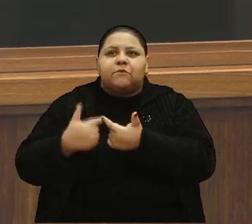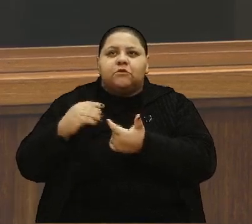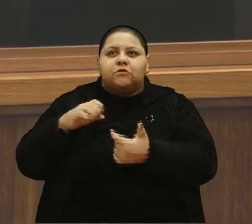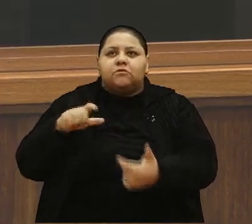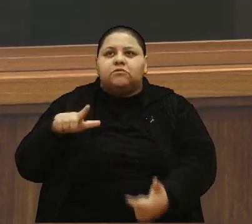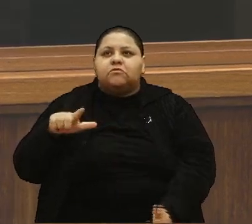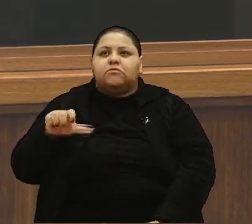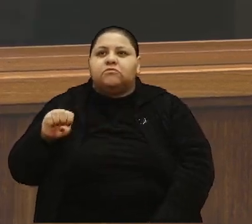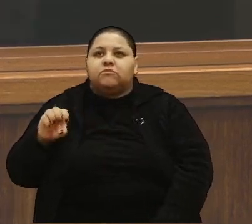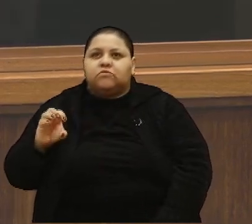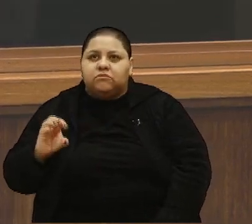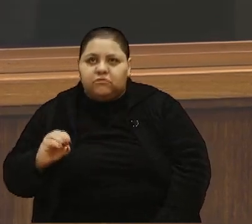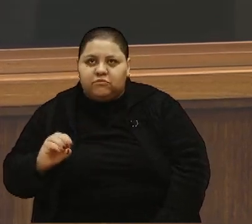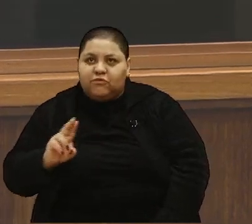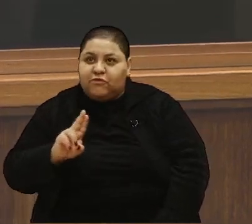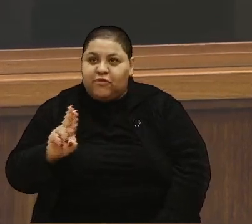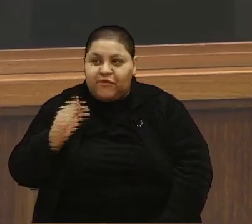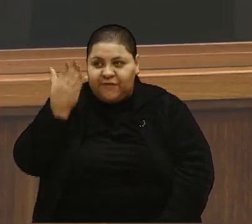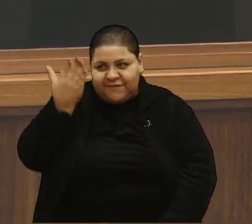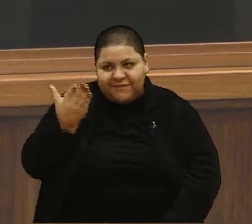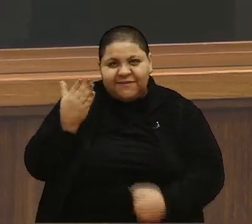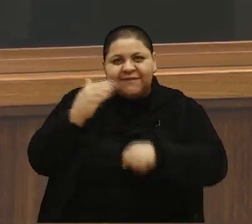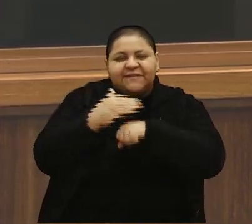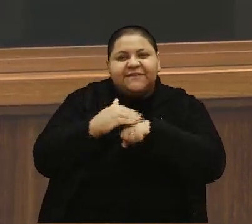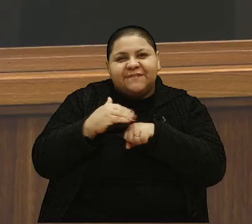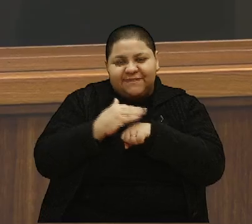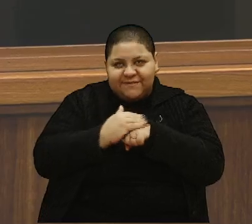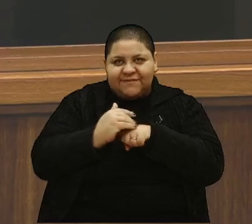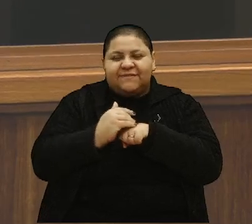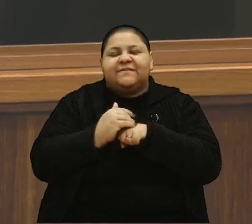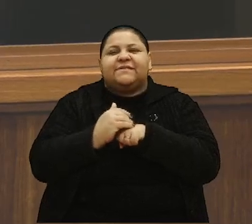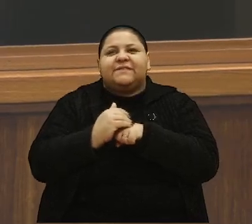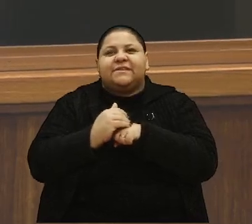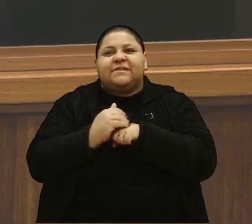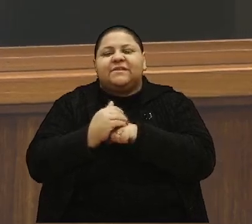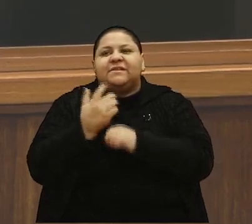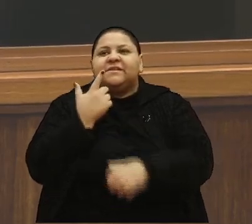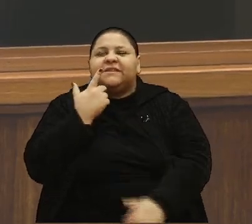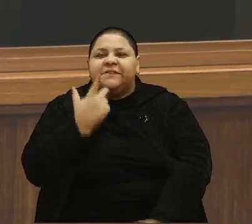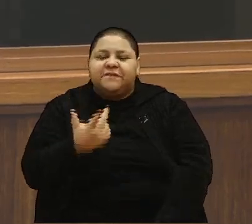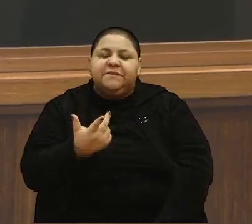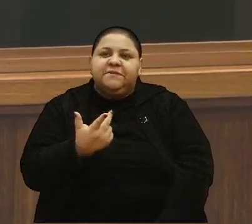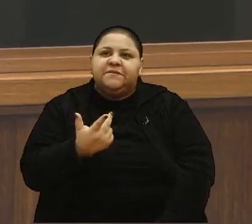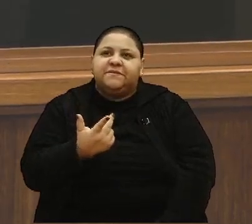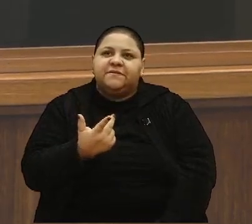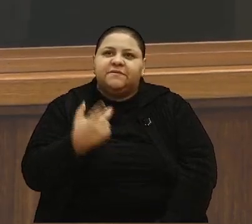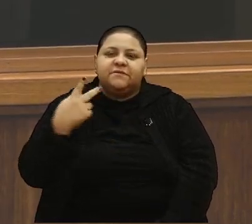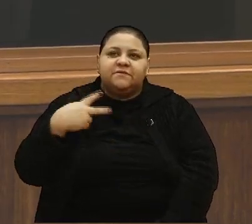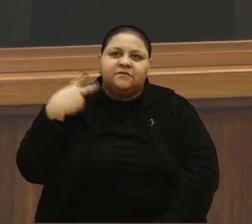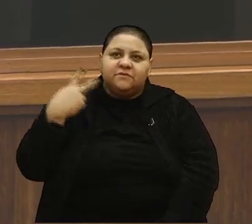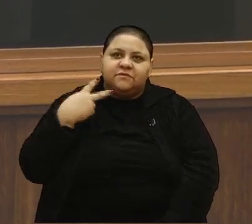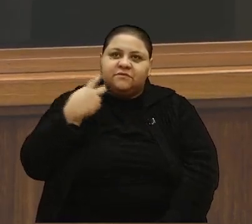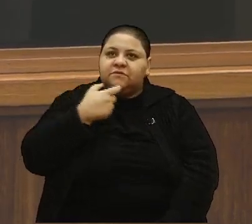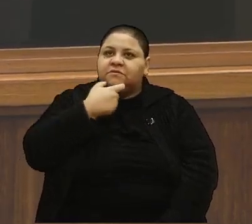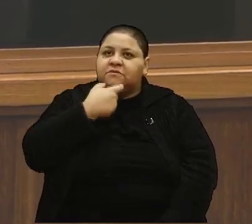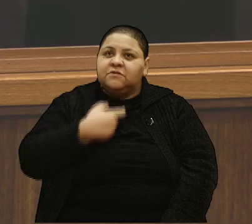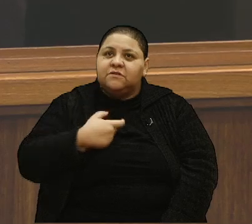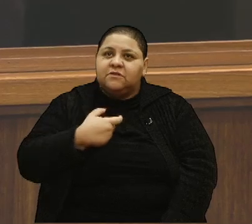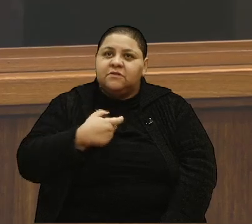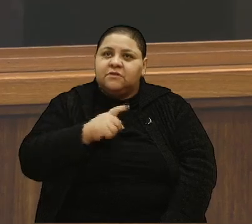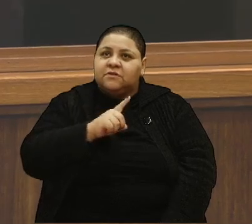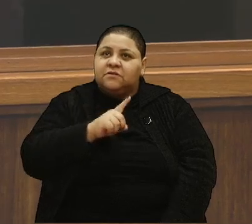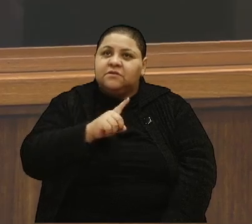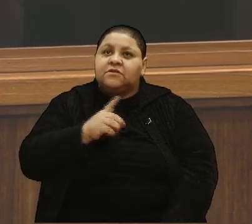vou te chamar assim carinhosamente, e quero dizer, vereador Cristiano, já não era